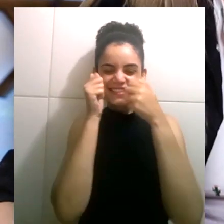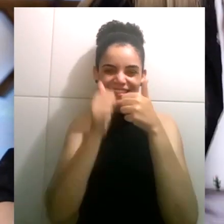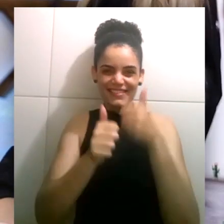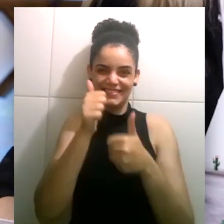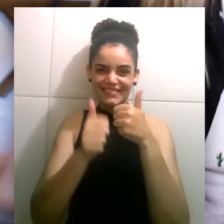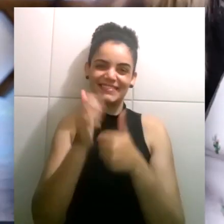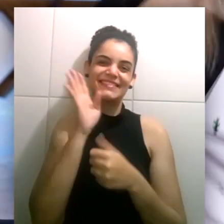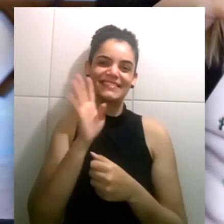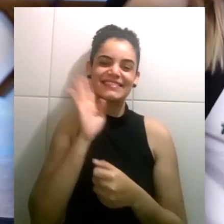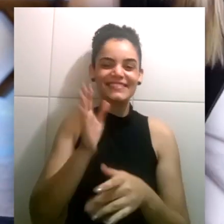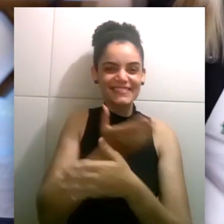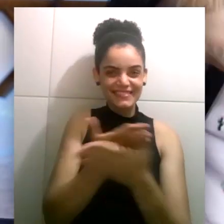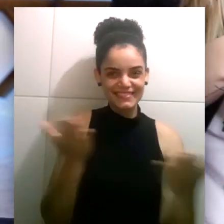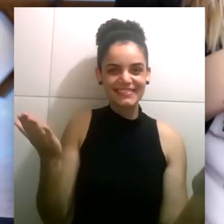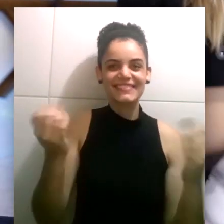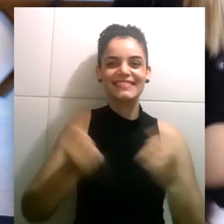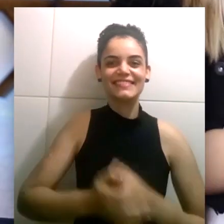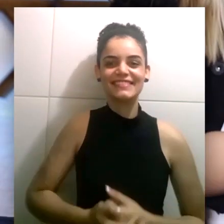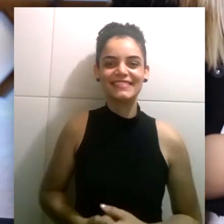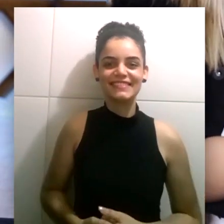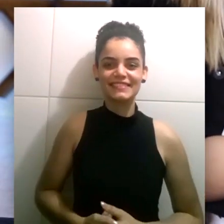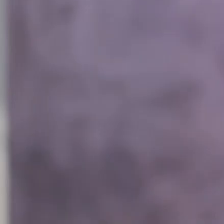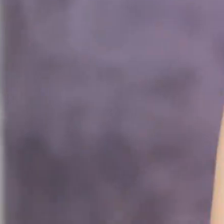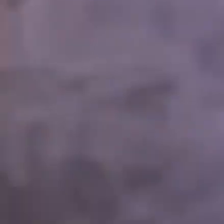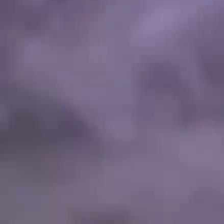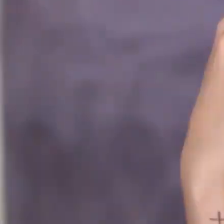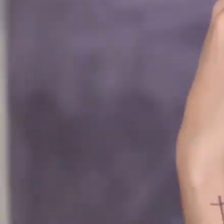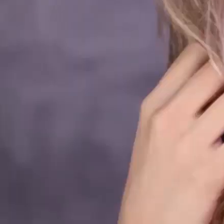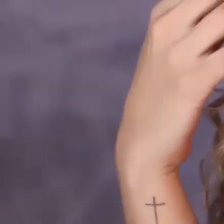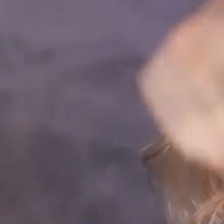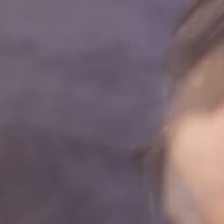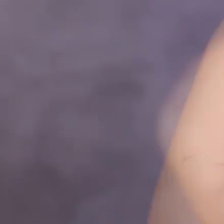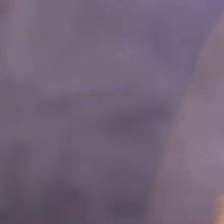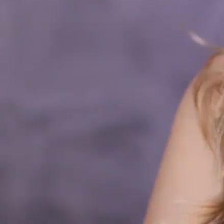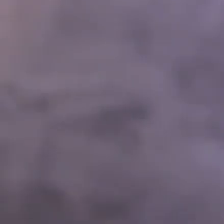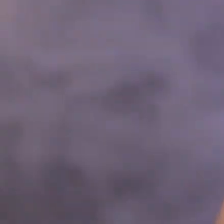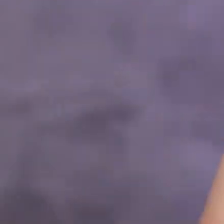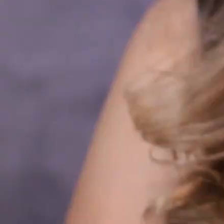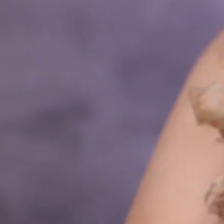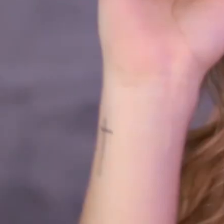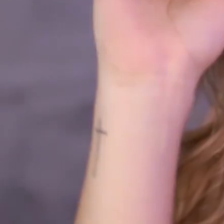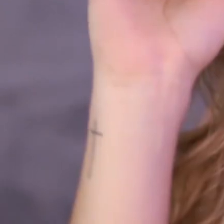Ei, chuchus, e aí, como é que tá? Tudo jóia? Tudo legal? Tudo beleza com vocês?